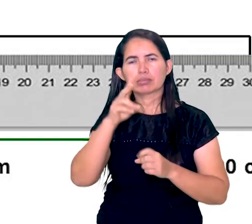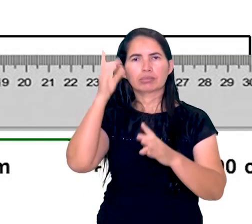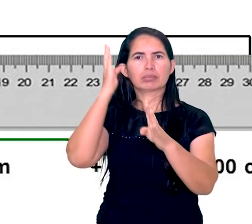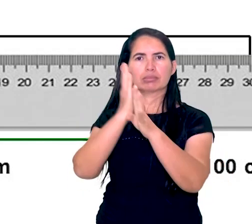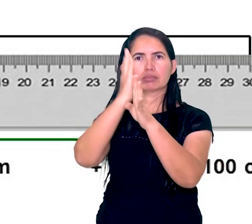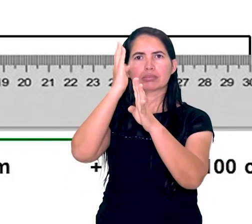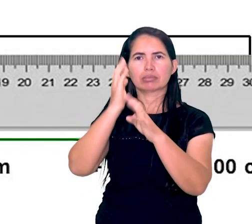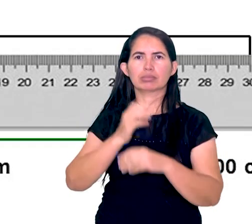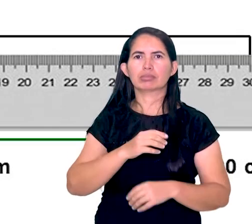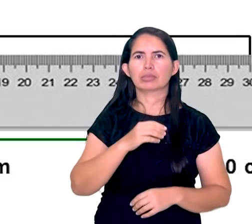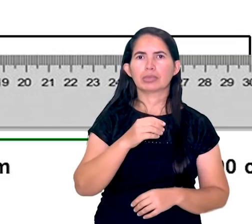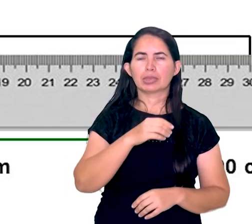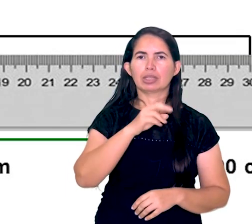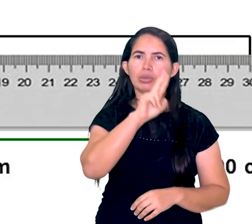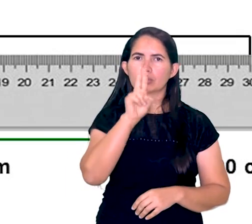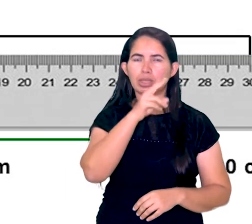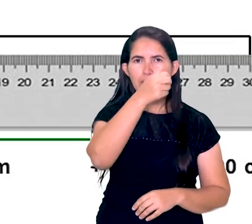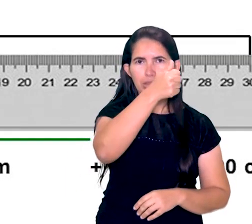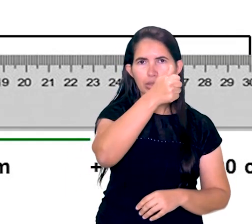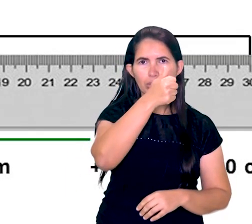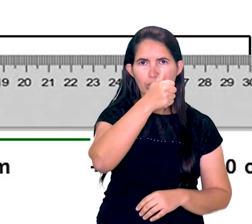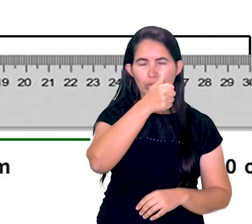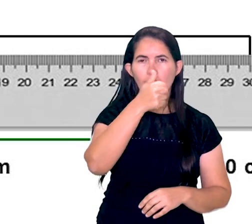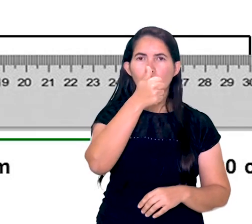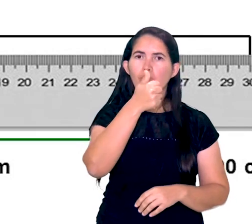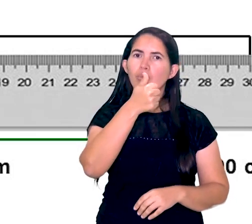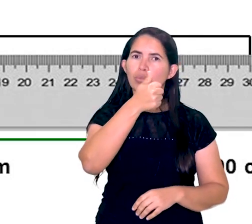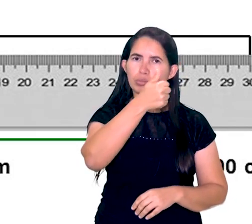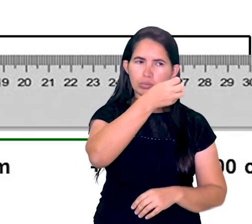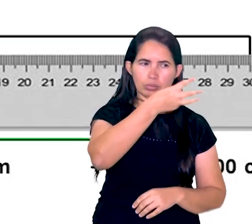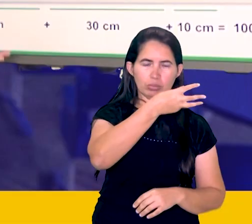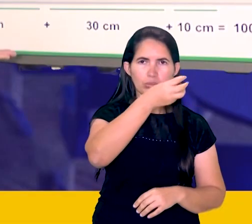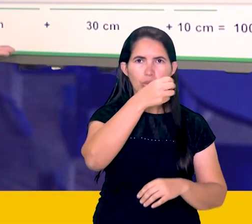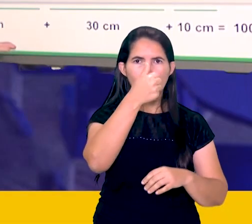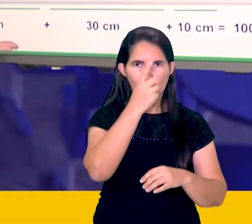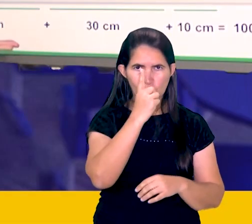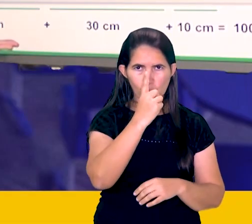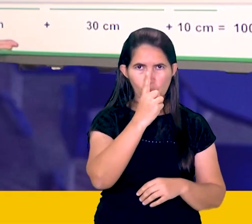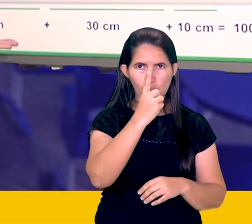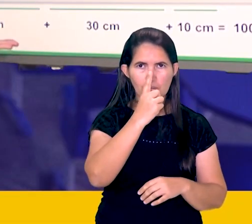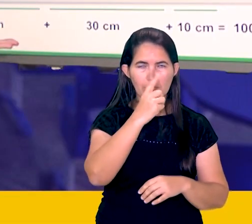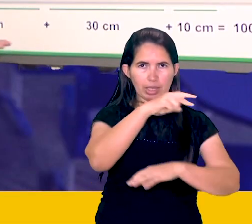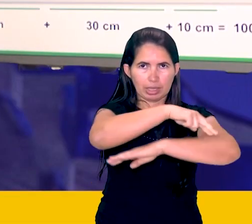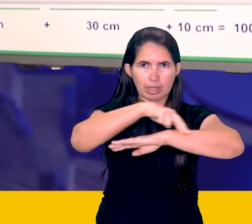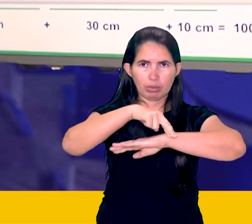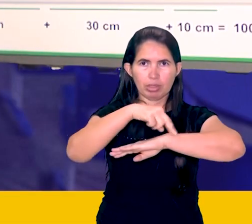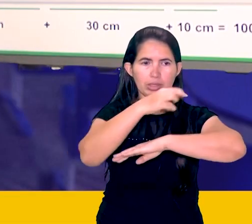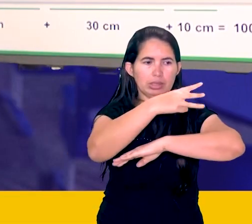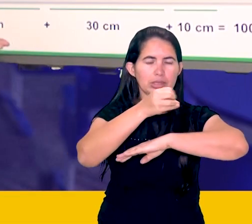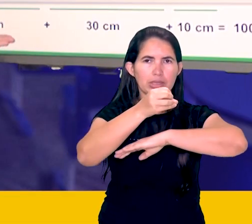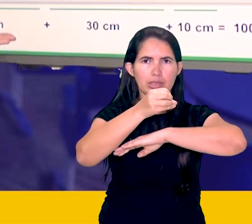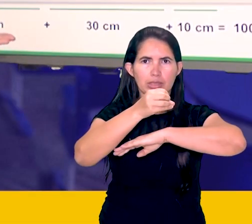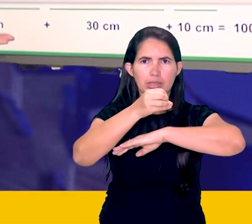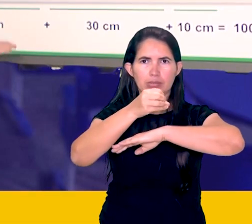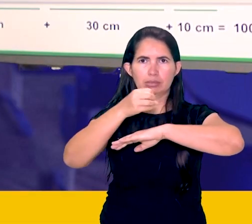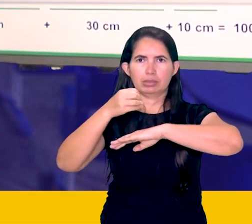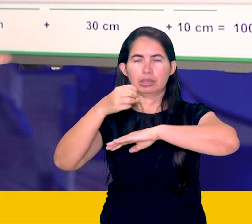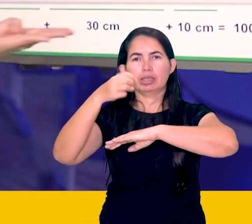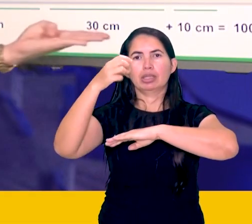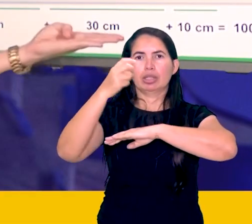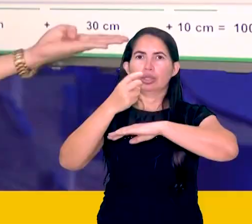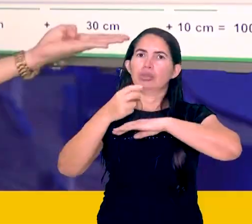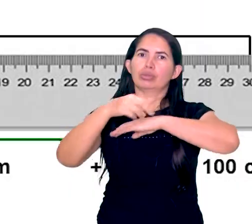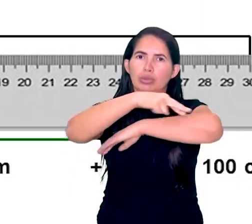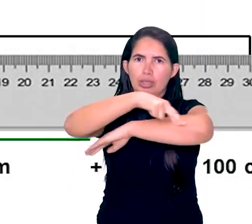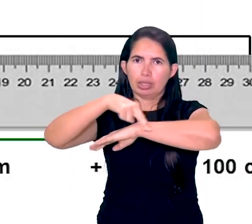Eu vou fazer uso de uma régua, 30 centímetros, mais, adicionado a 30, seria 2 réguas,